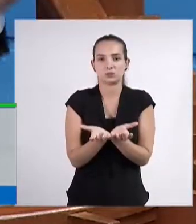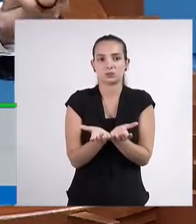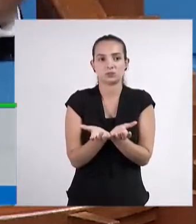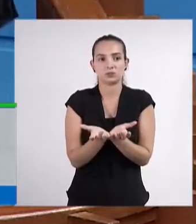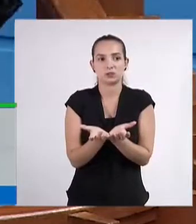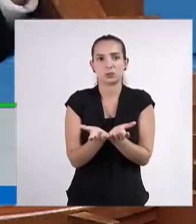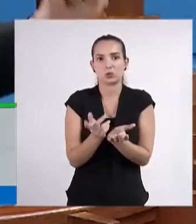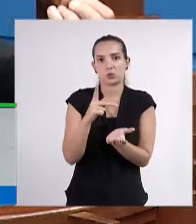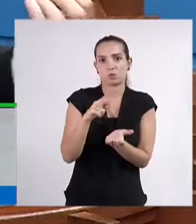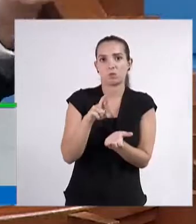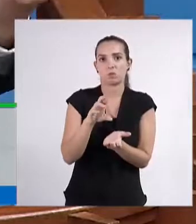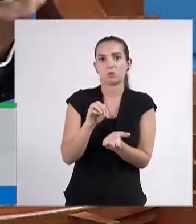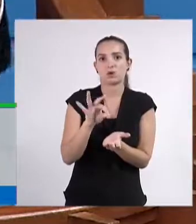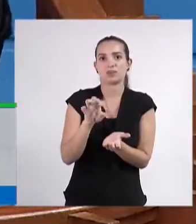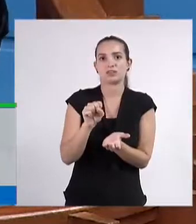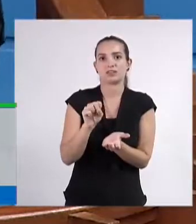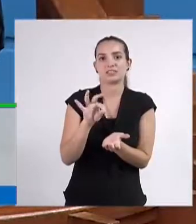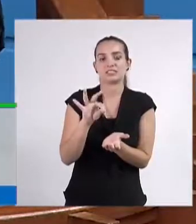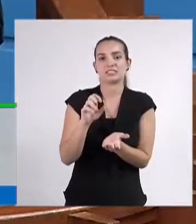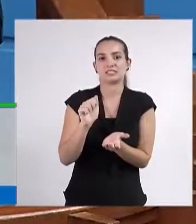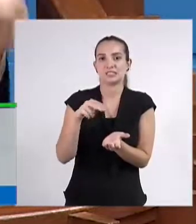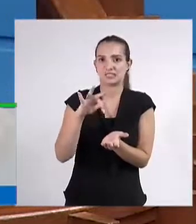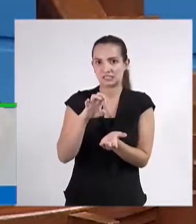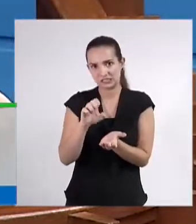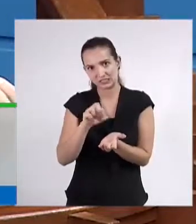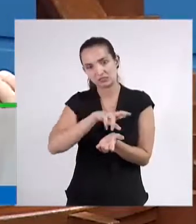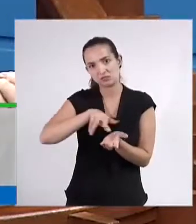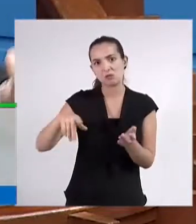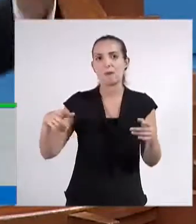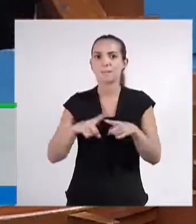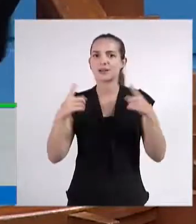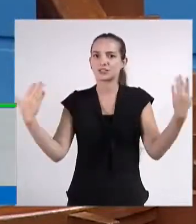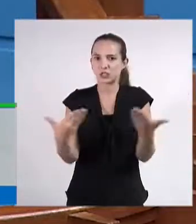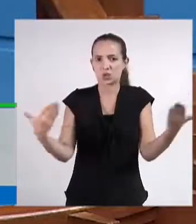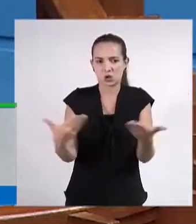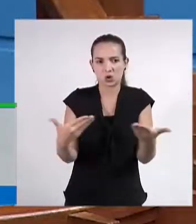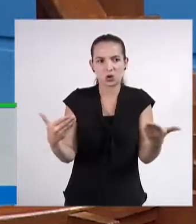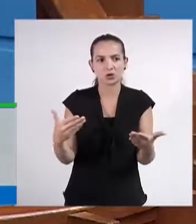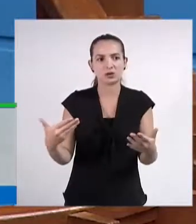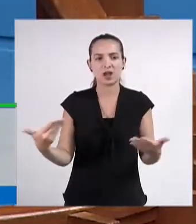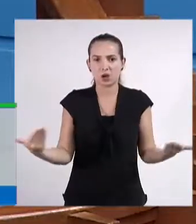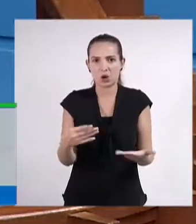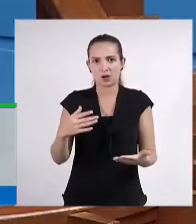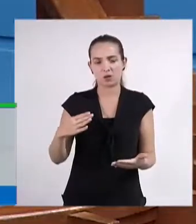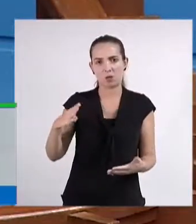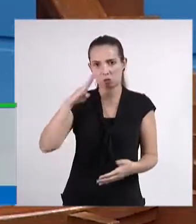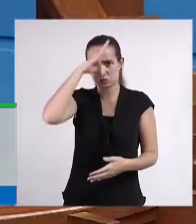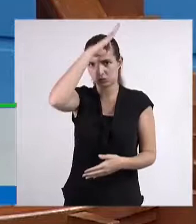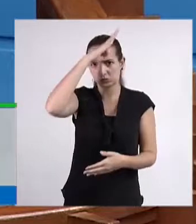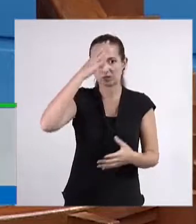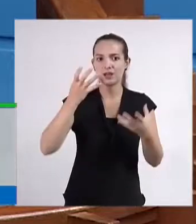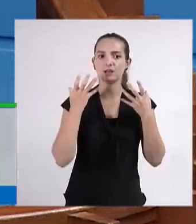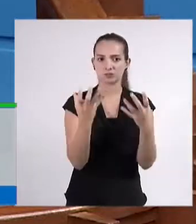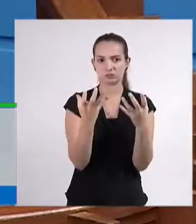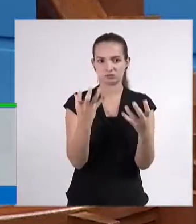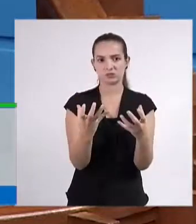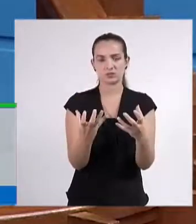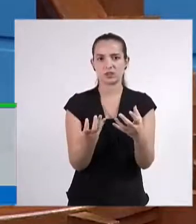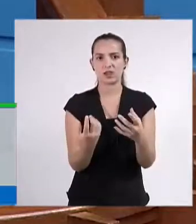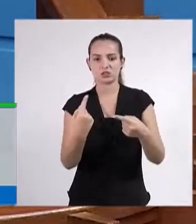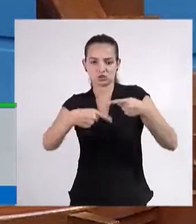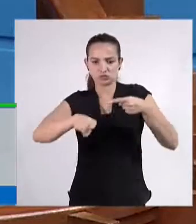mas ele agora se indispõe com a Igreja Católica. Então, quer dizer que o governo quer fazer uma guerra santa no